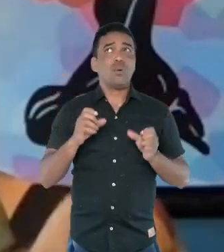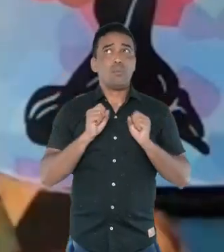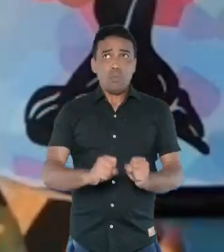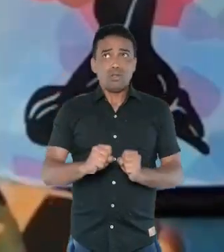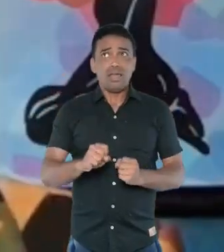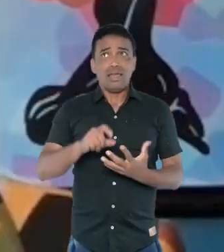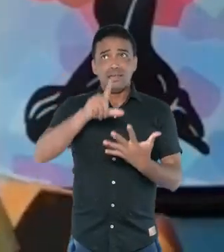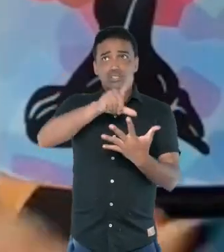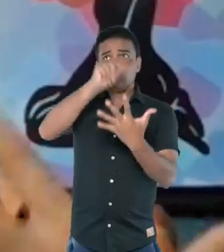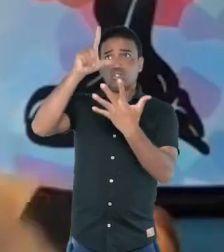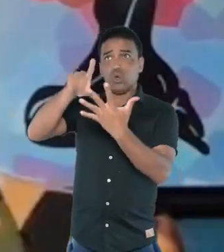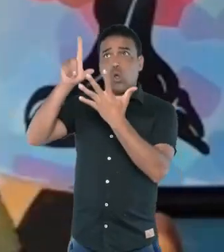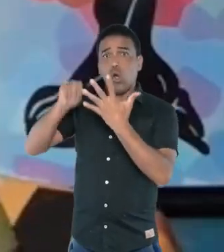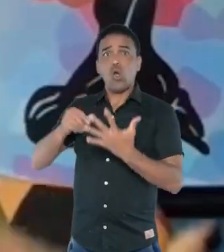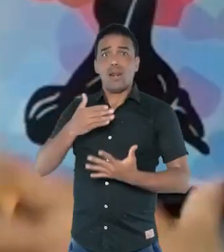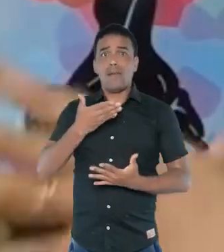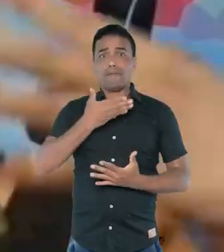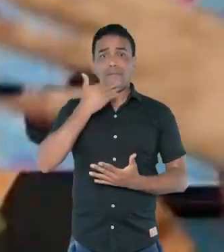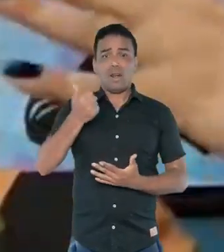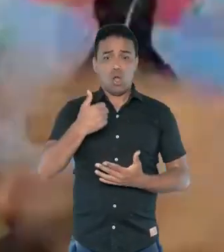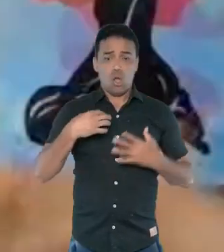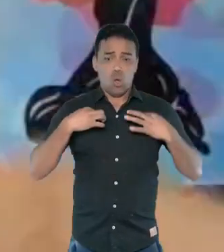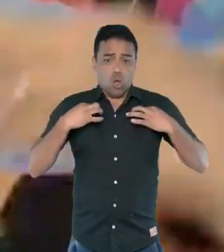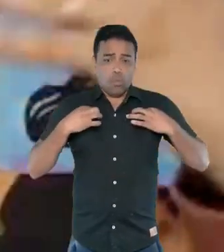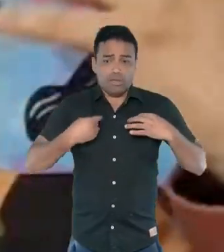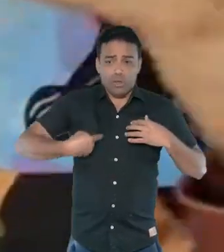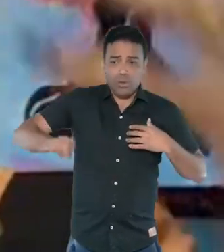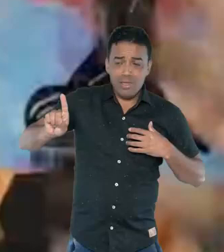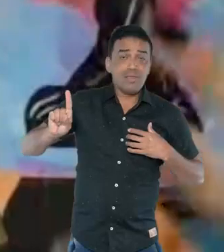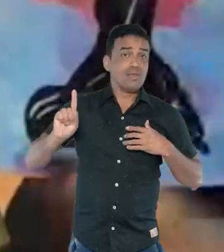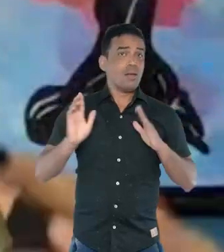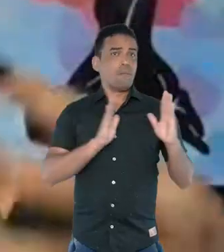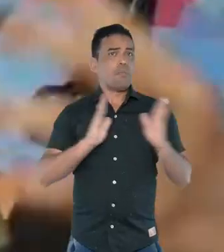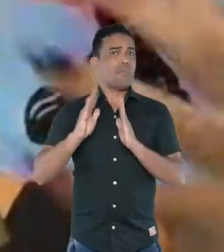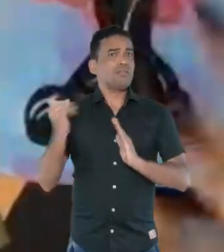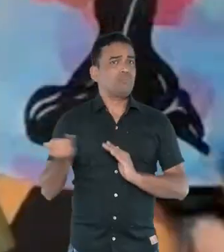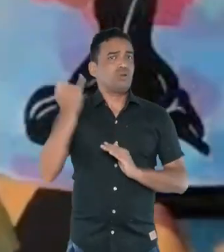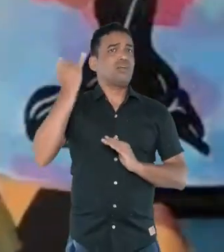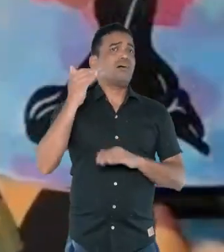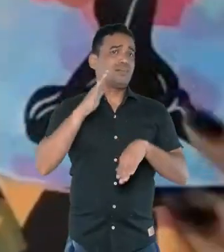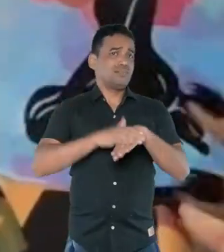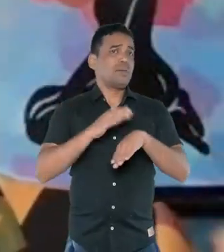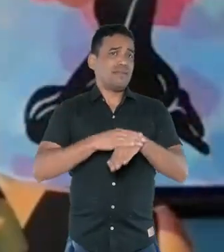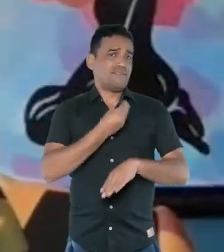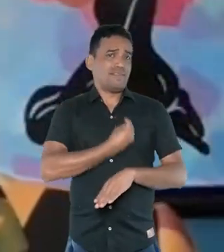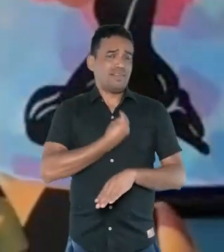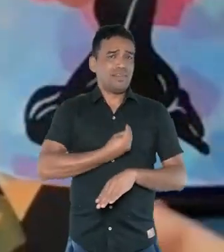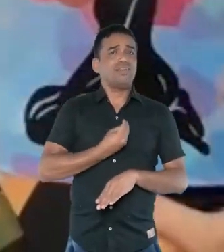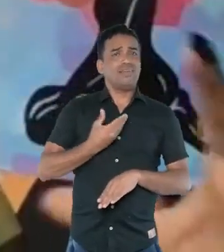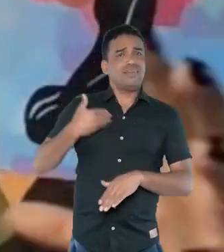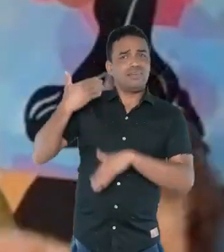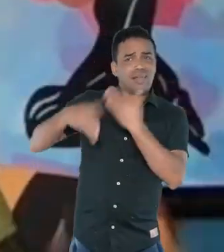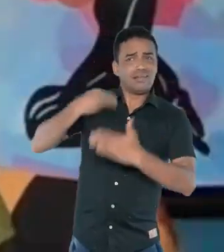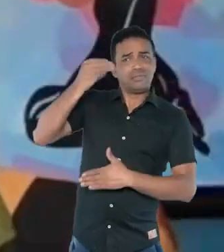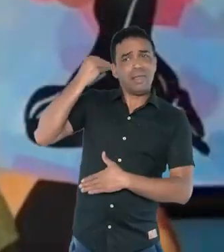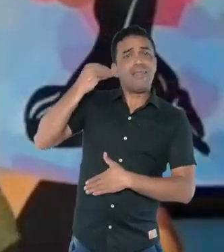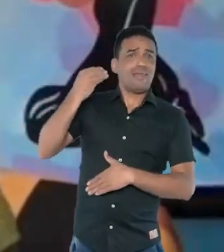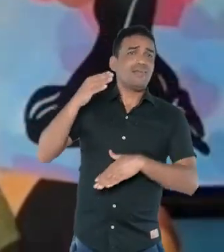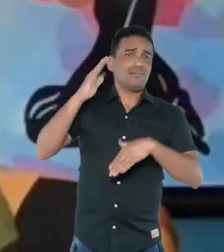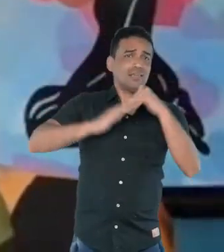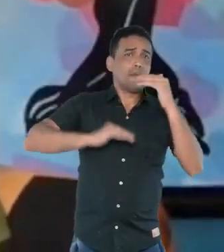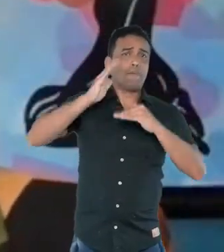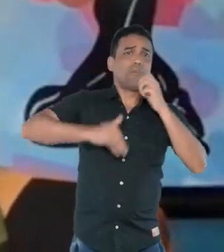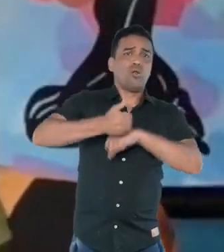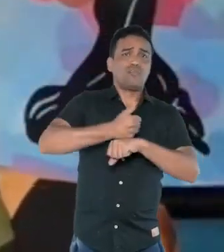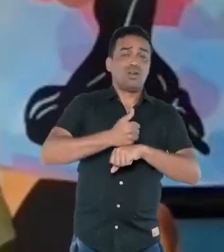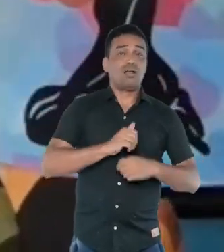de qual que era a roupa que eu ia vestir num dos momentos mais importantes da minha trajetória profissional, e ao invés,